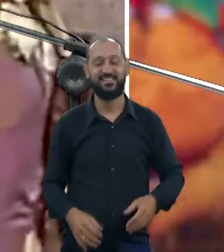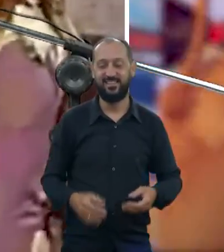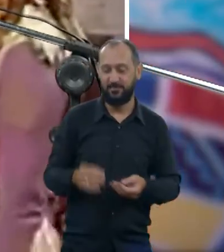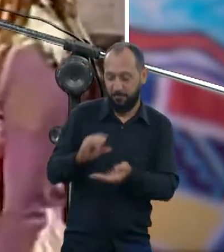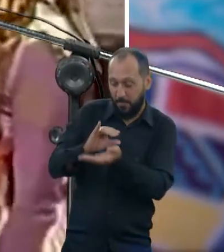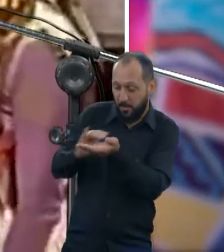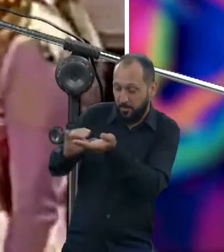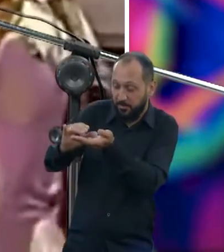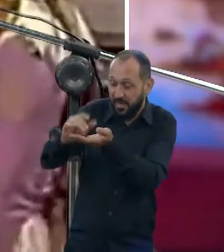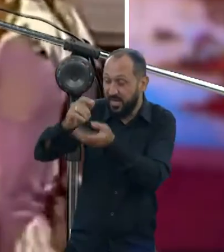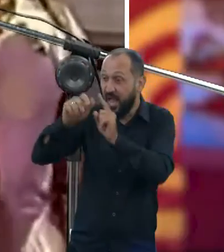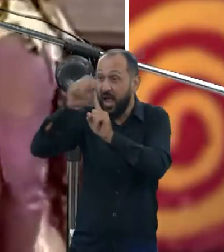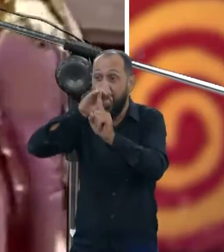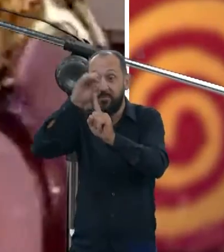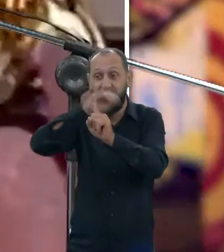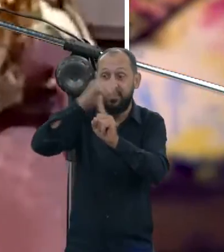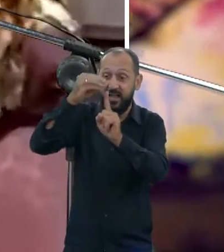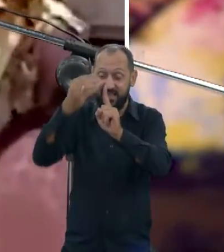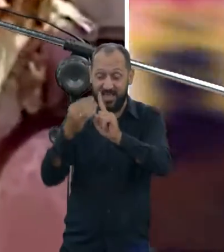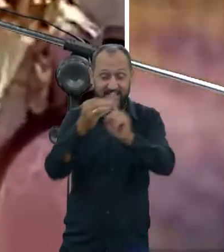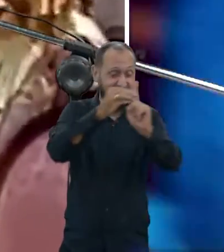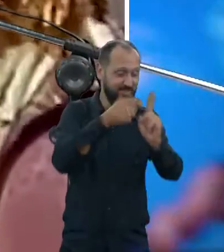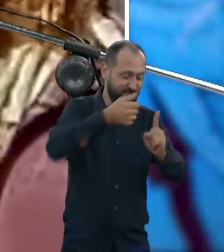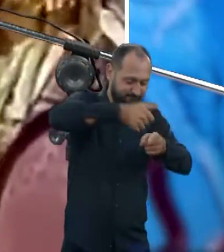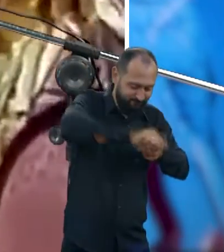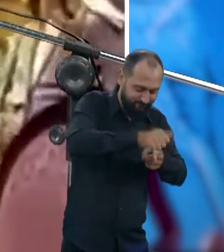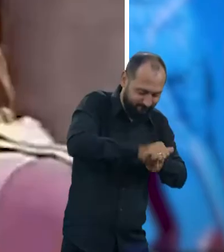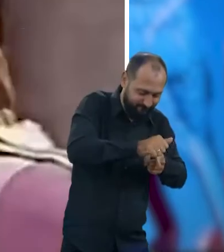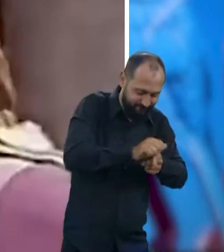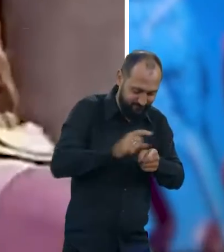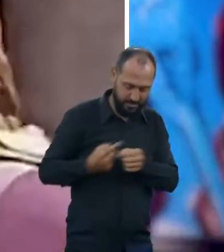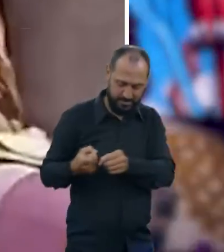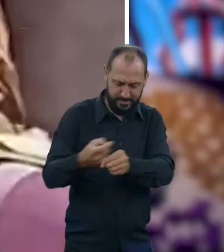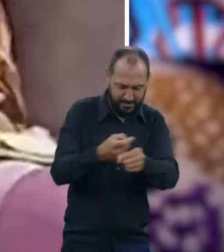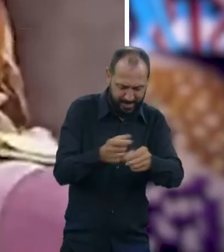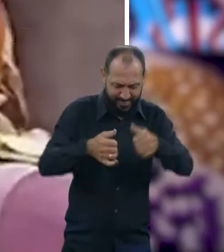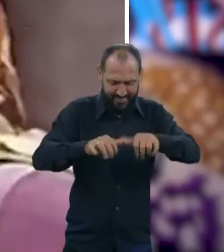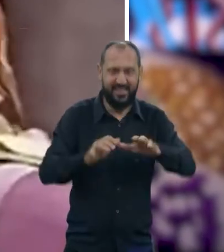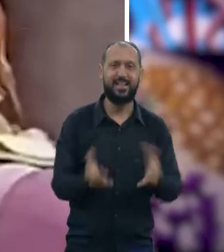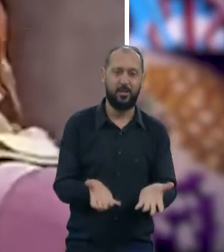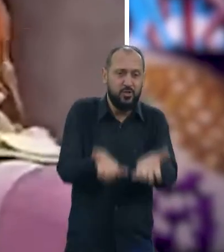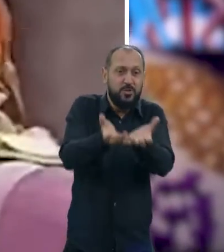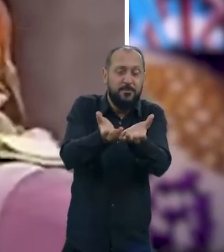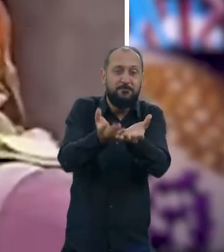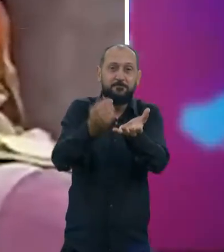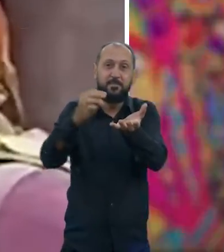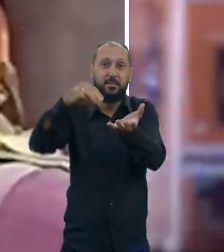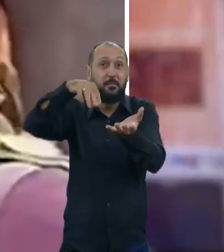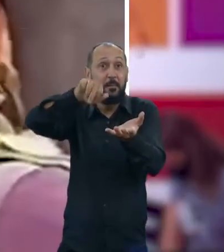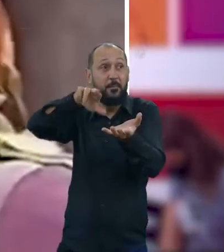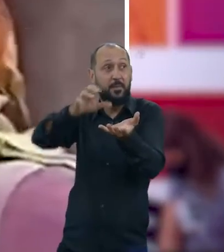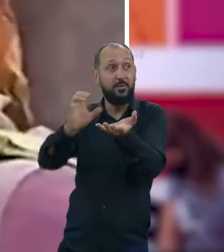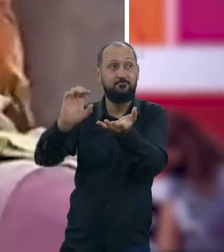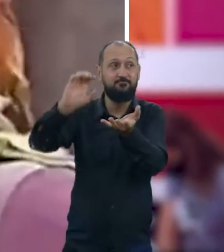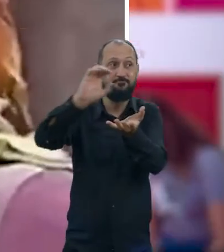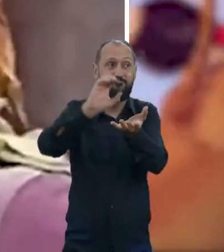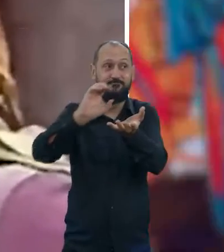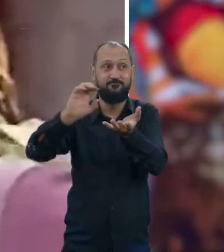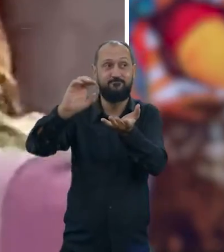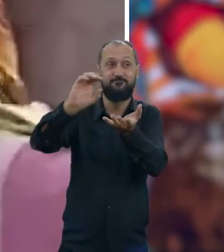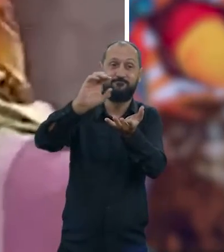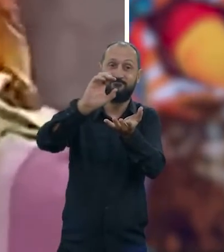Marmelada de banana, bananada de goiaba, goiabada de marmelo.